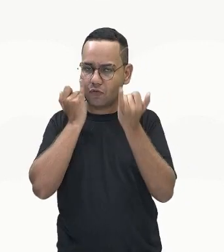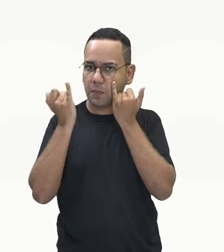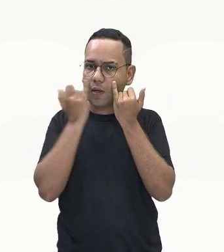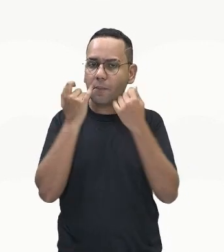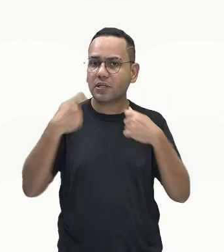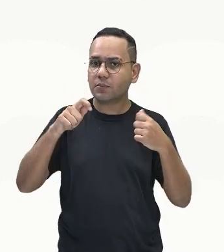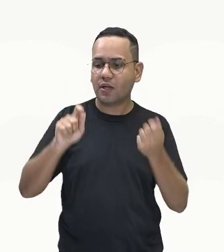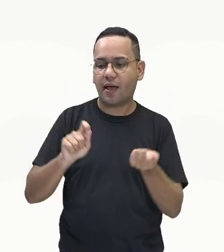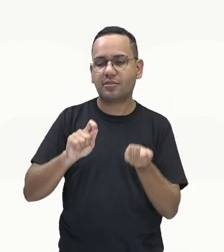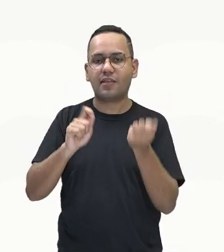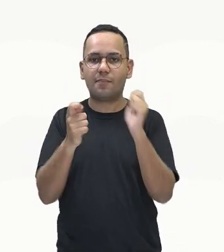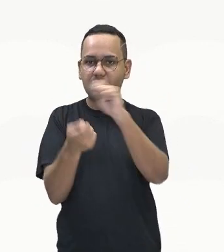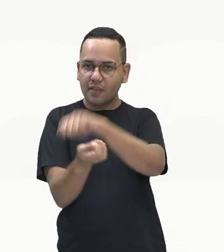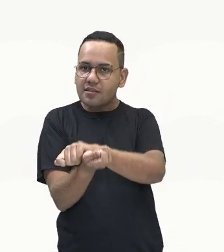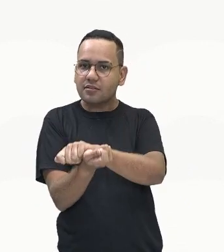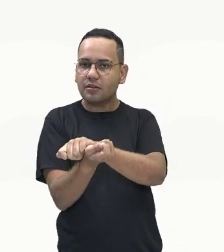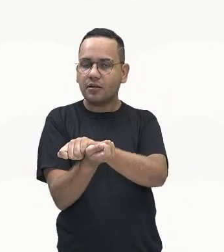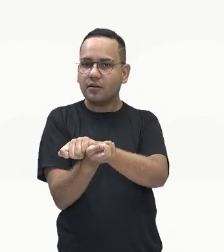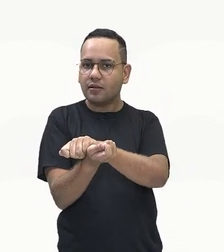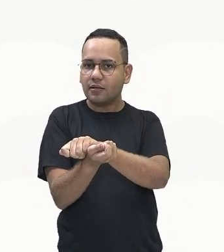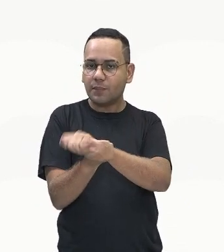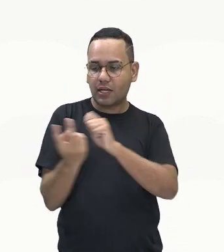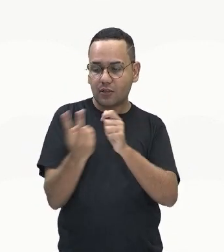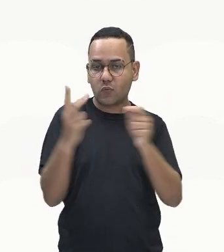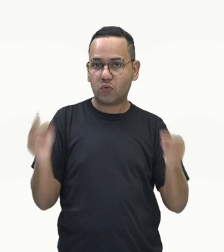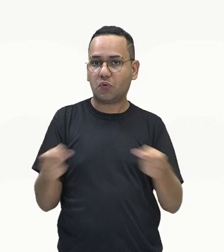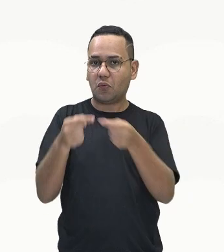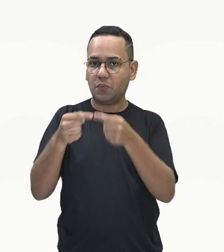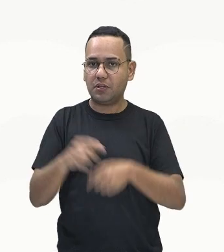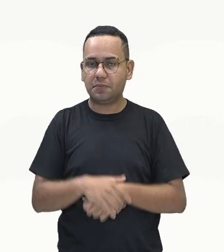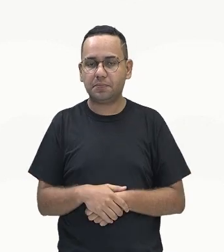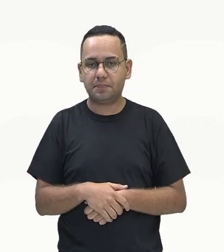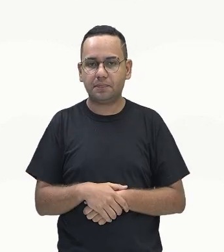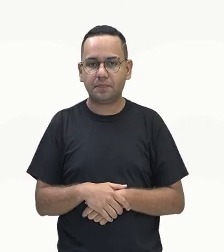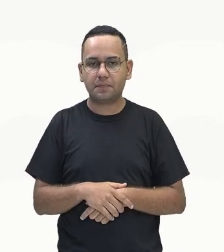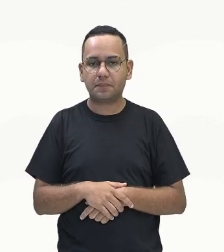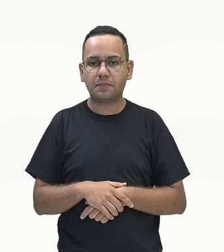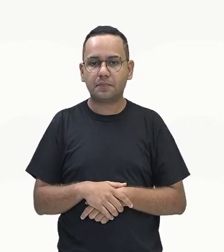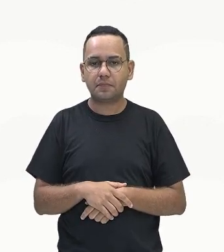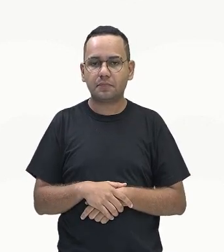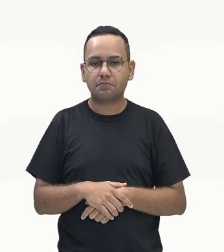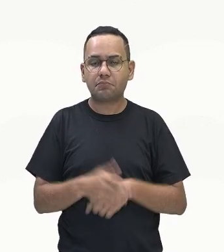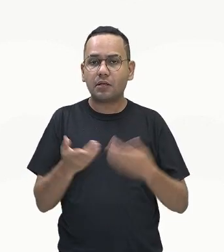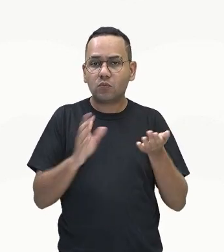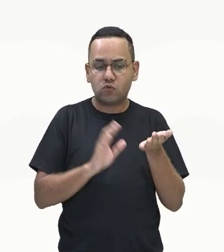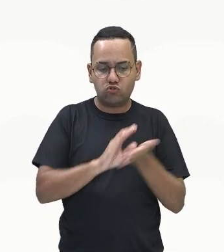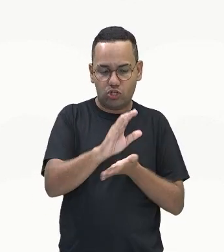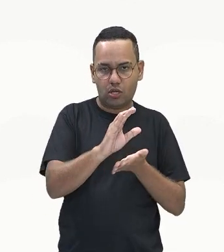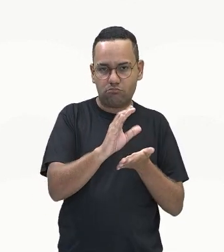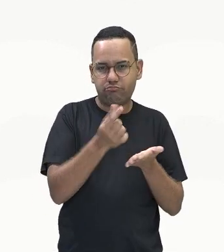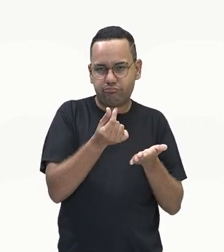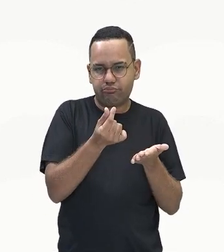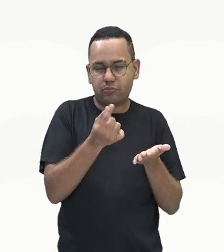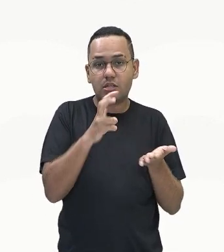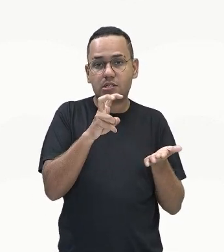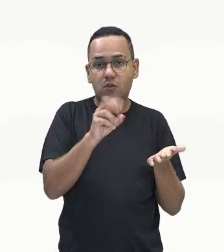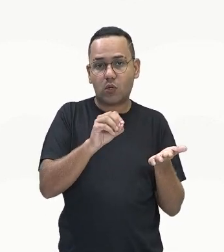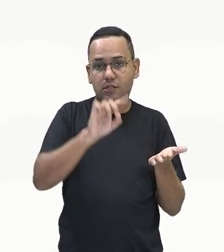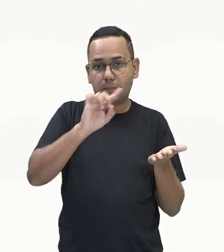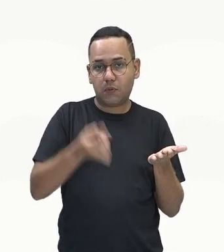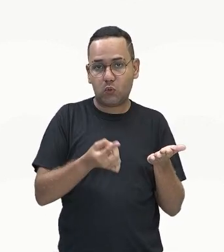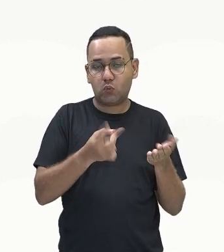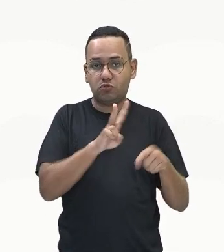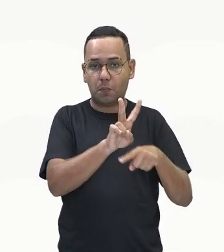pequena conversão. E o meu valor do meu capital de 50 mil, exatamente o que foi contraído